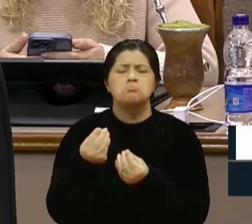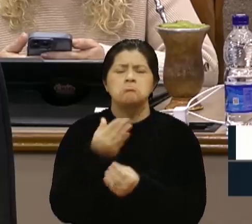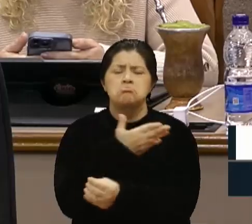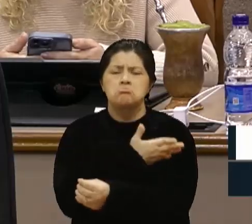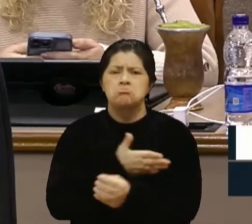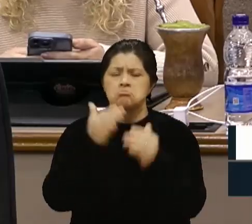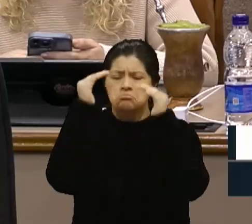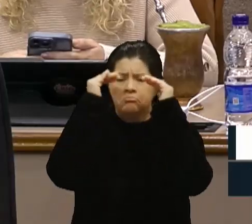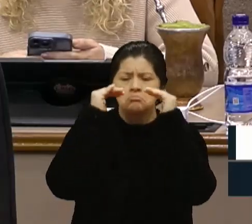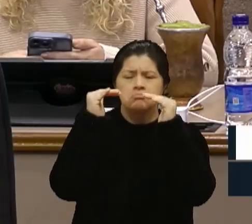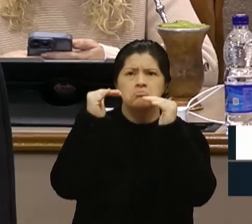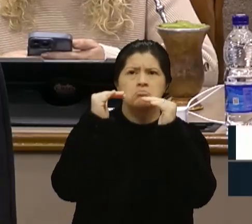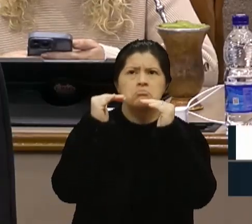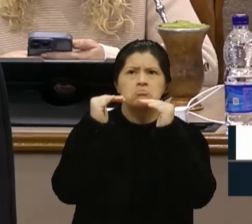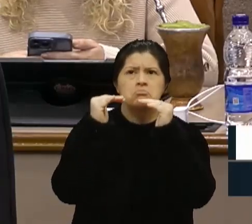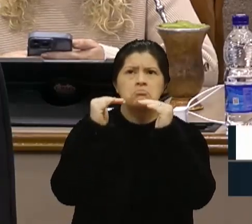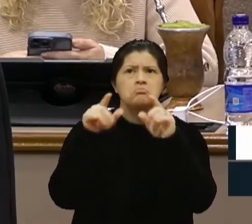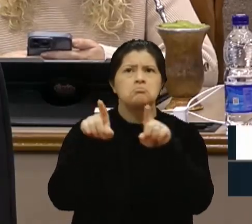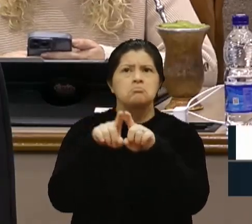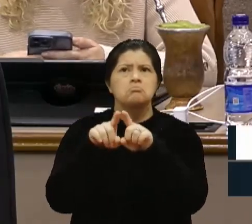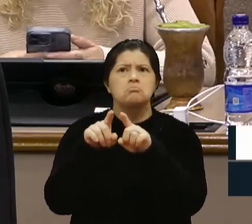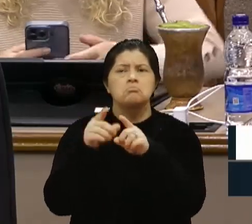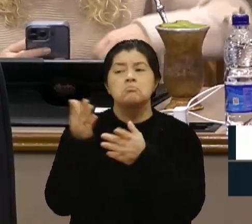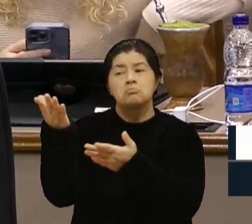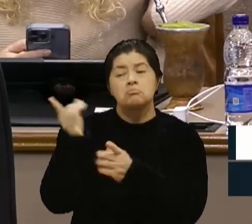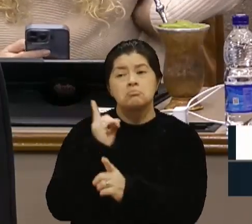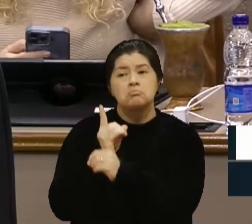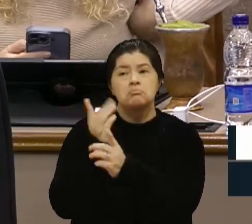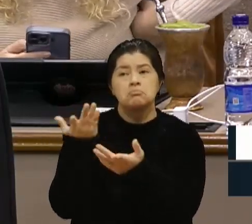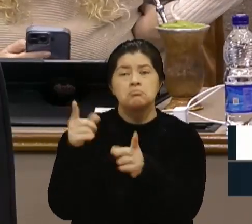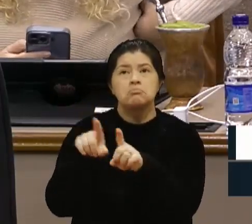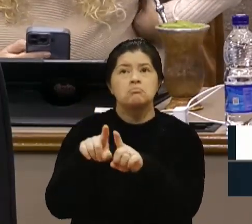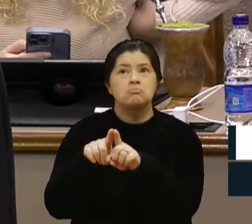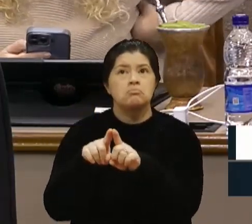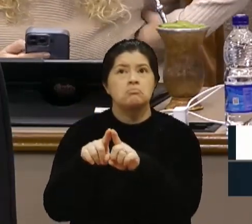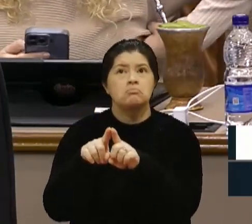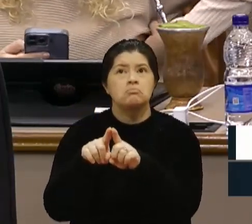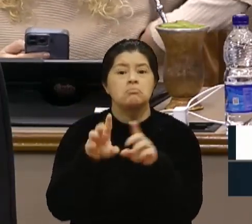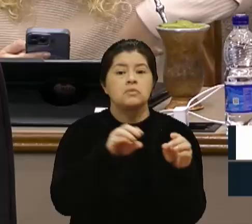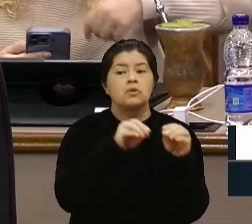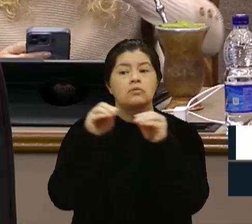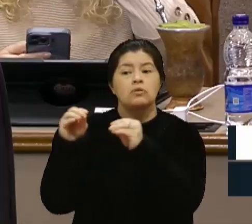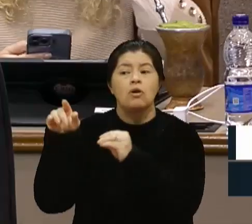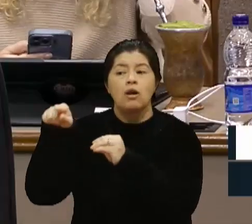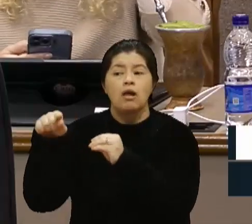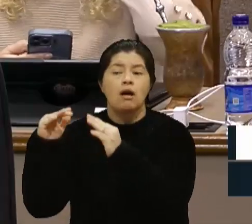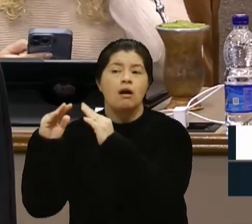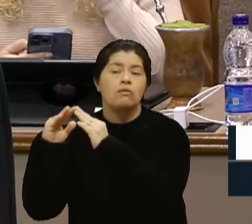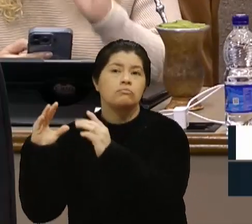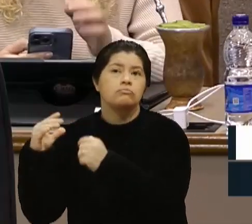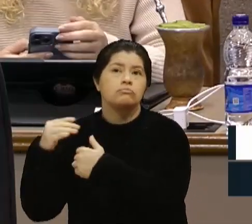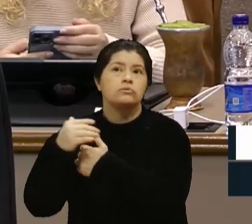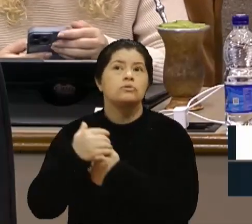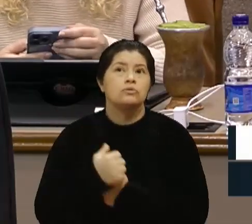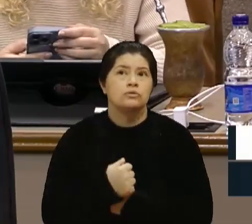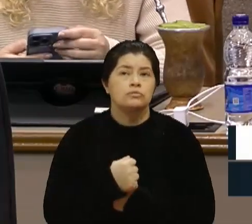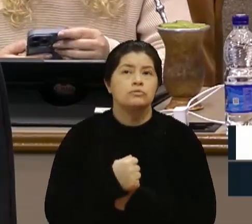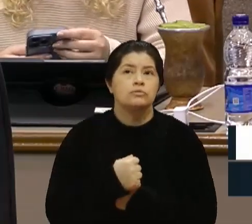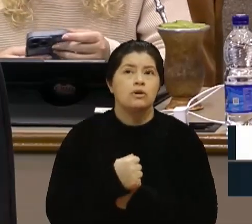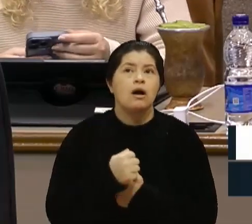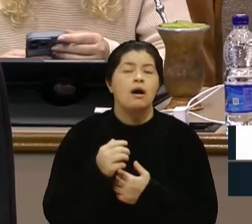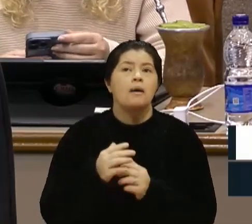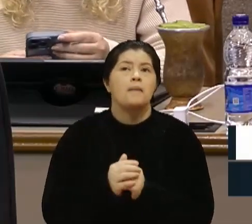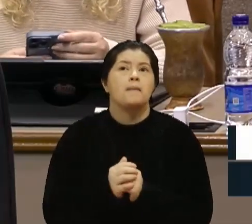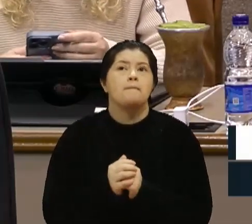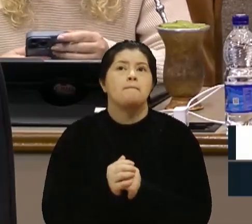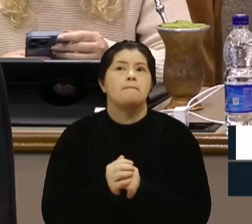muito respeito e com respeito àquela pessoa que foi abordada também e levaram para acolhimento, né? Então, parabenizar ali a